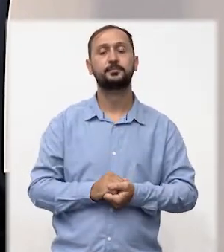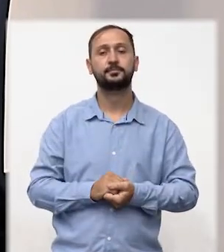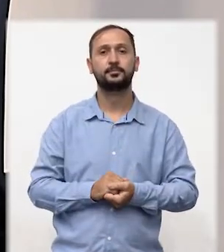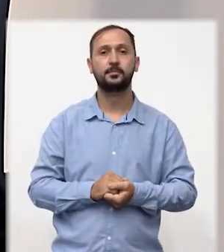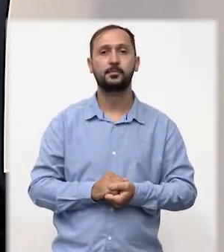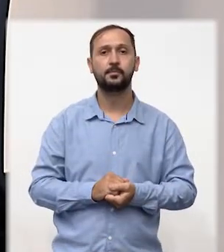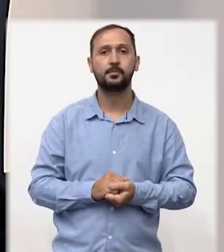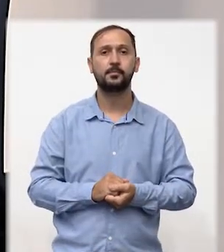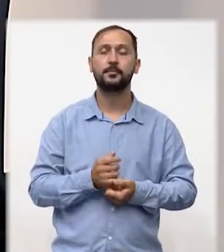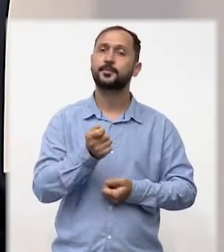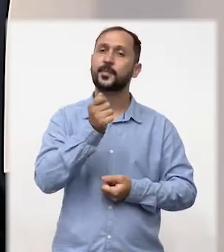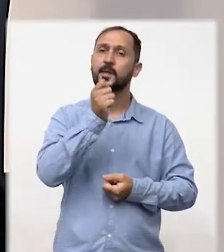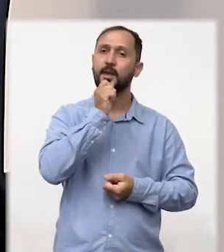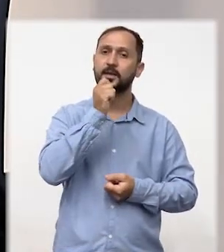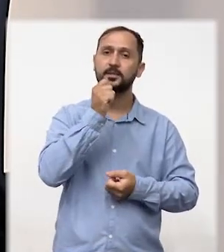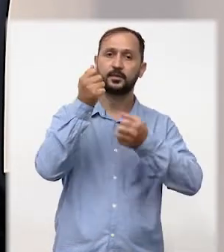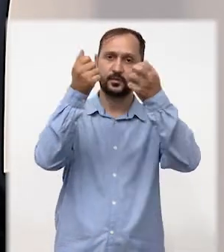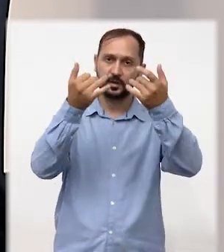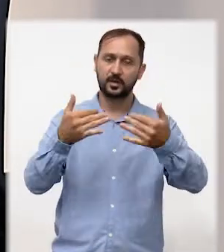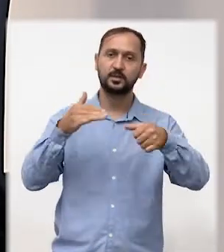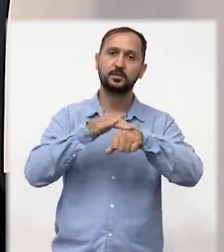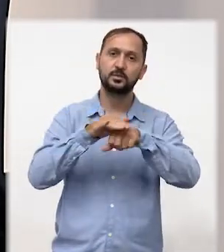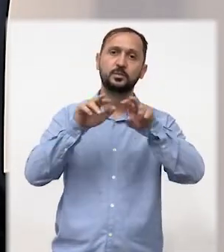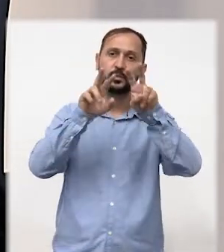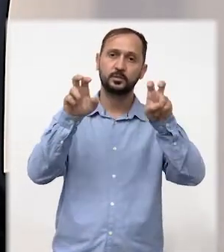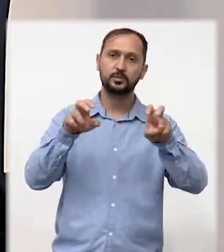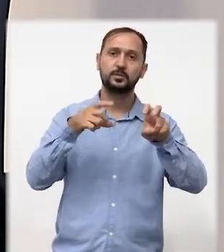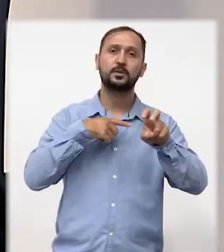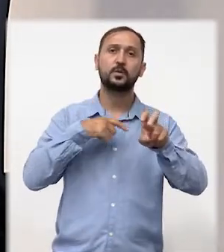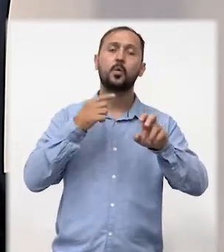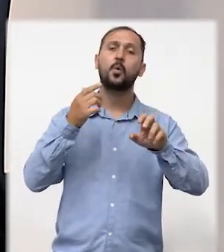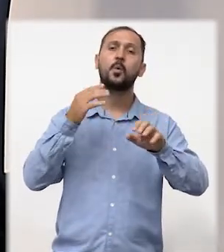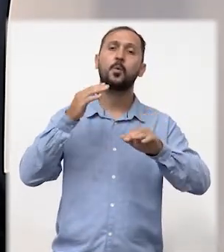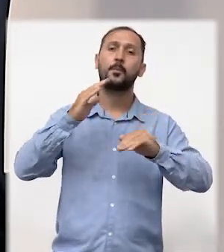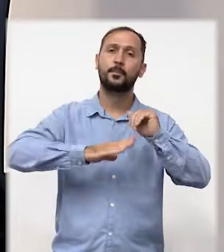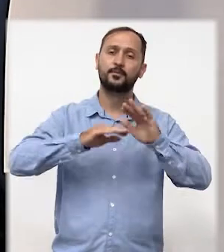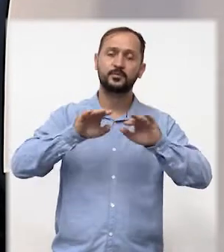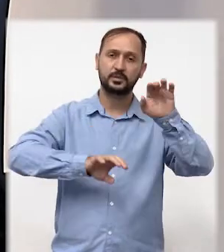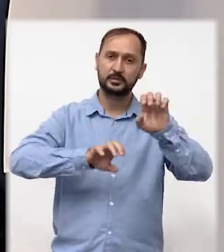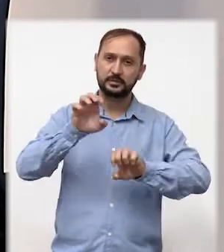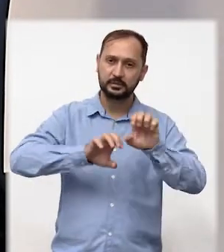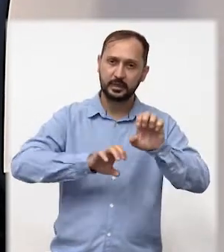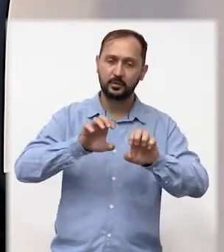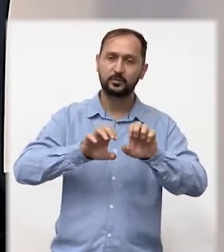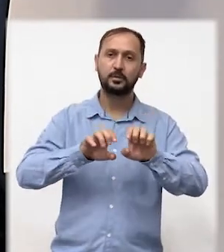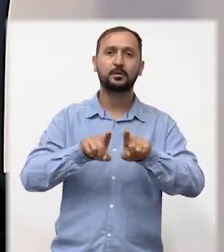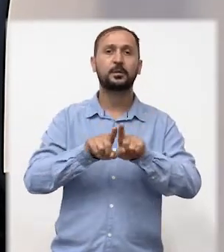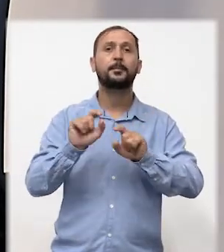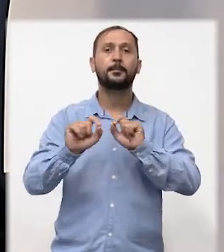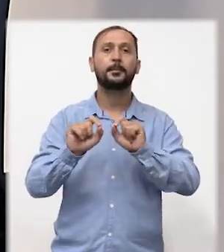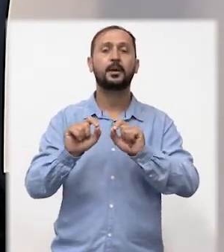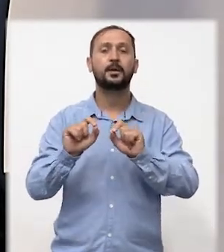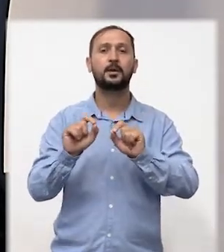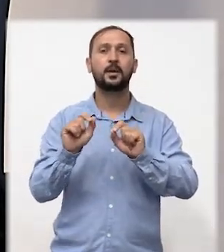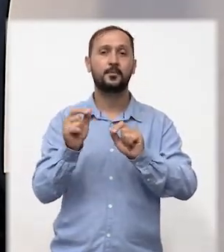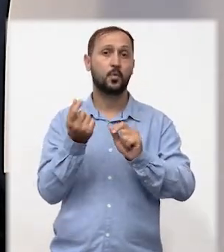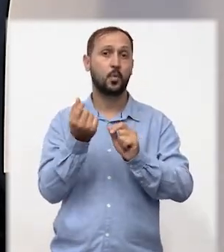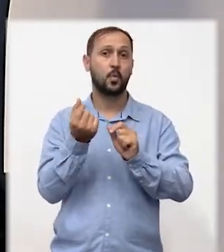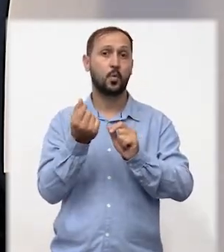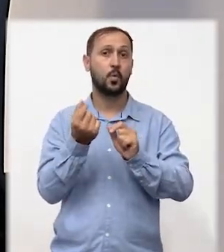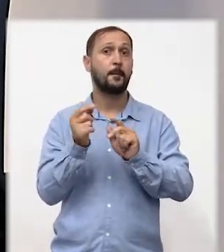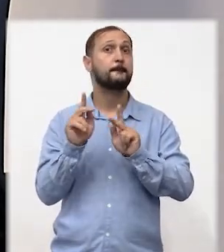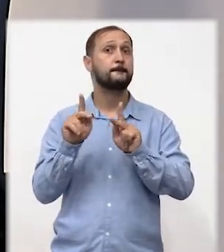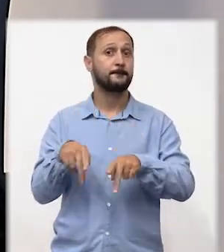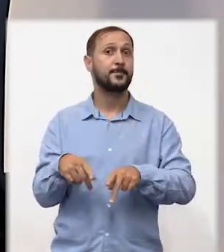Covid-19. E ainda falando sobre isso, além do pequeno empresário e do trabalhador, os cofres públicos também